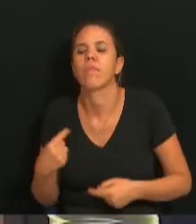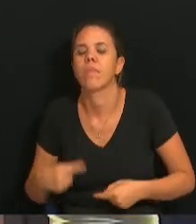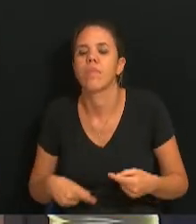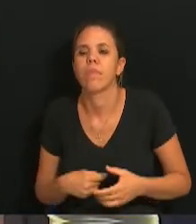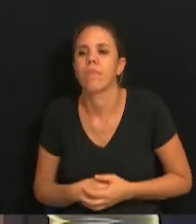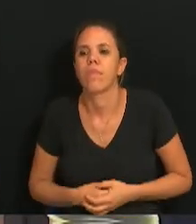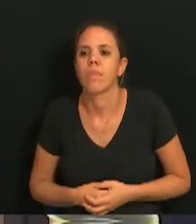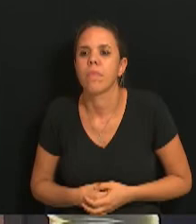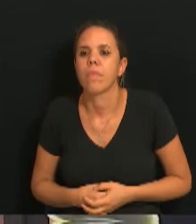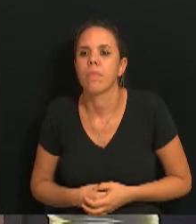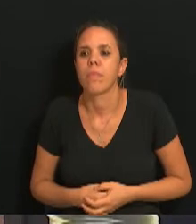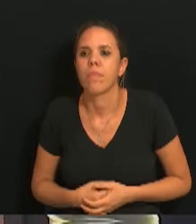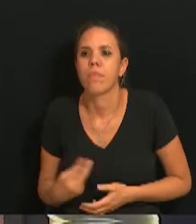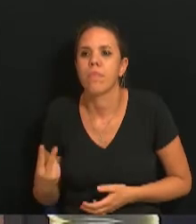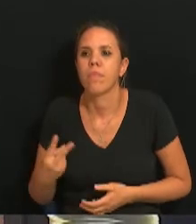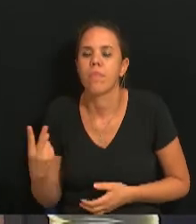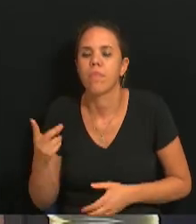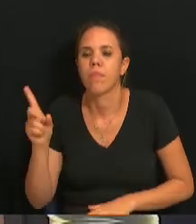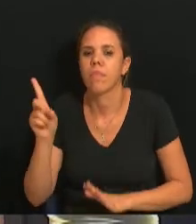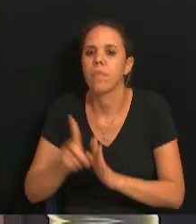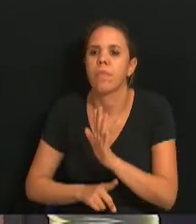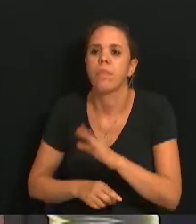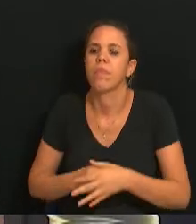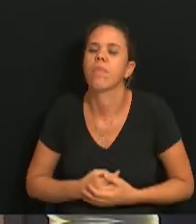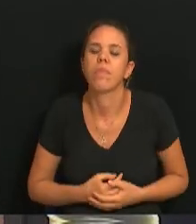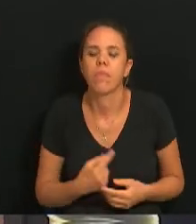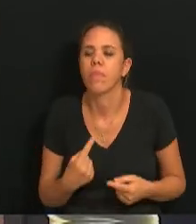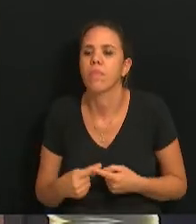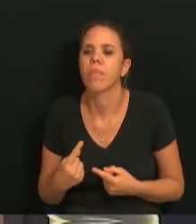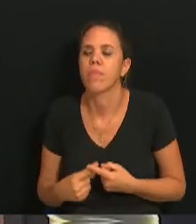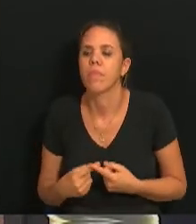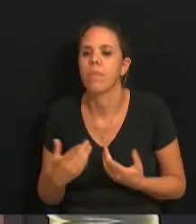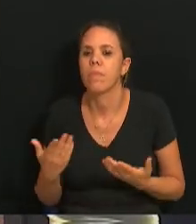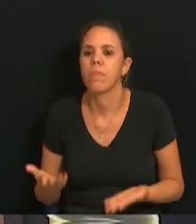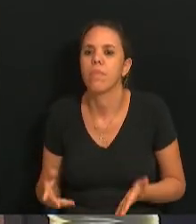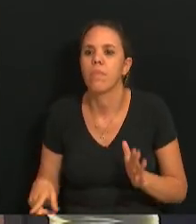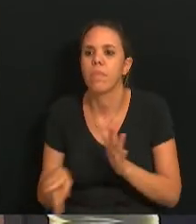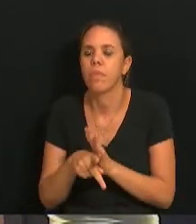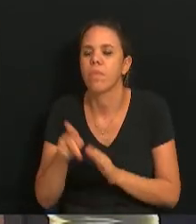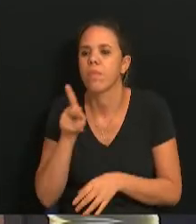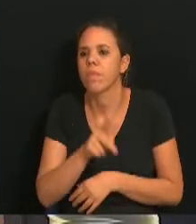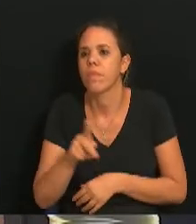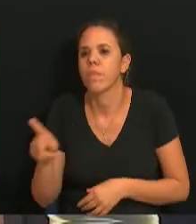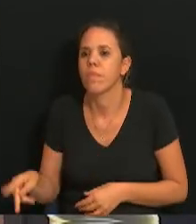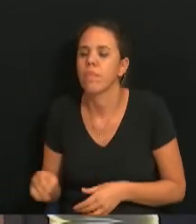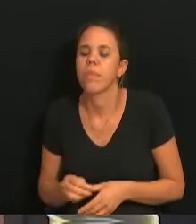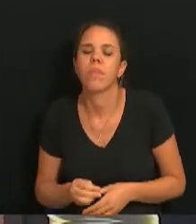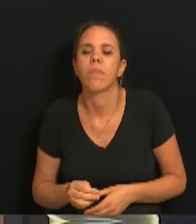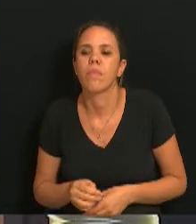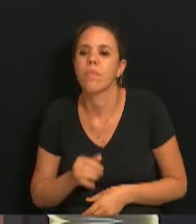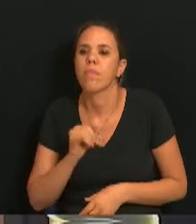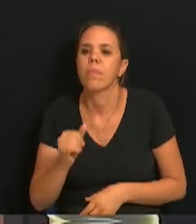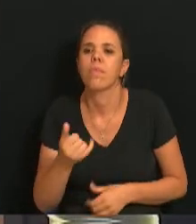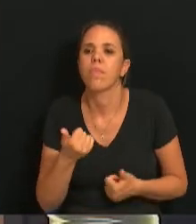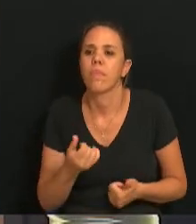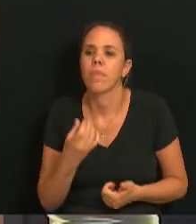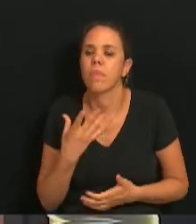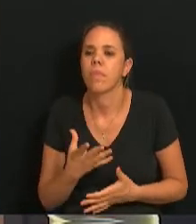discussões, enfim, reconhecer os direitos, porque como no caso do próprio professor Cláudio, ele disse muito bem